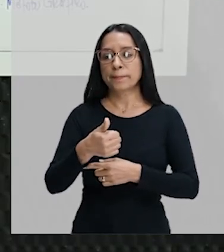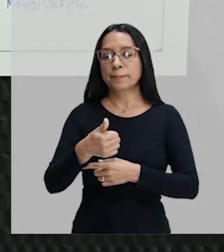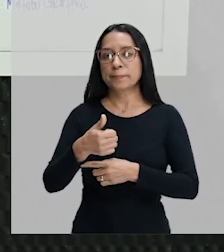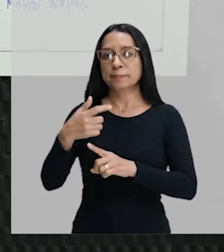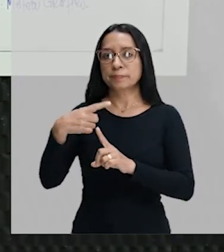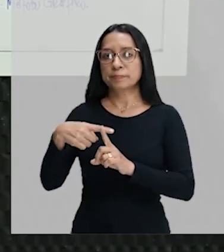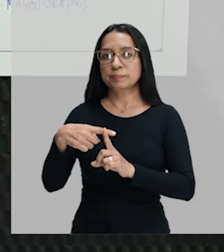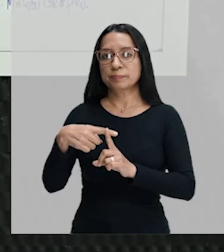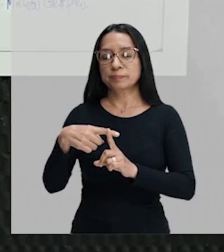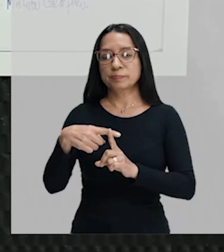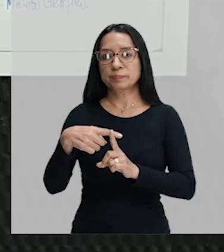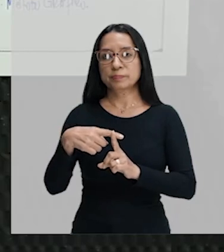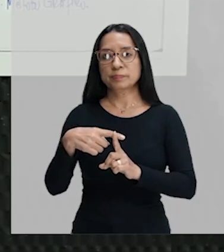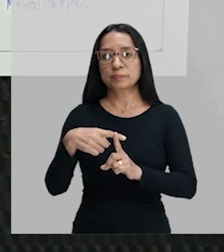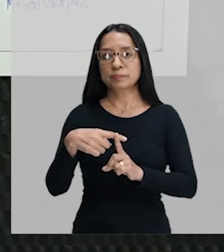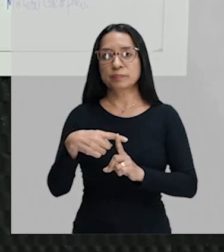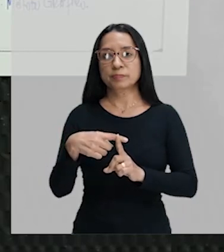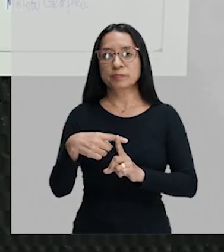mais 1.